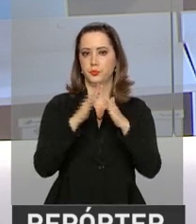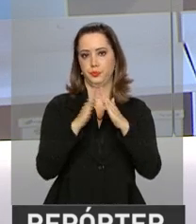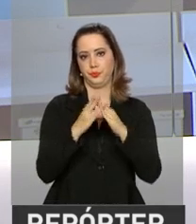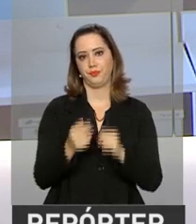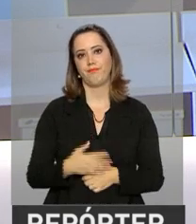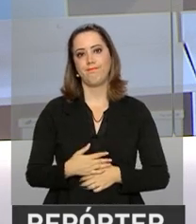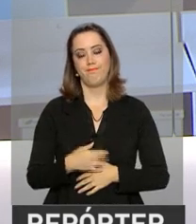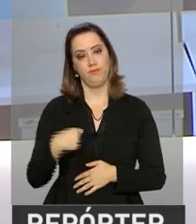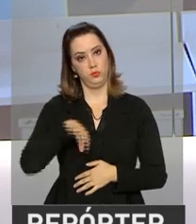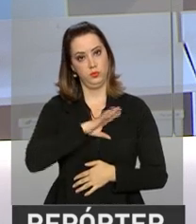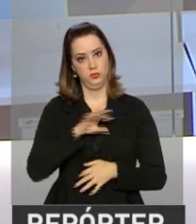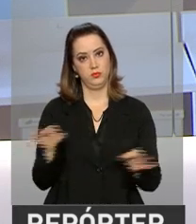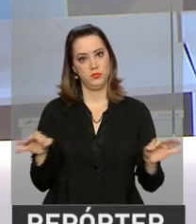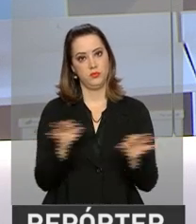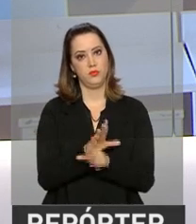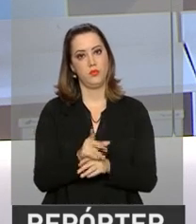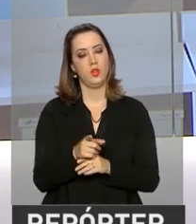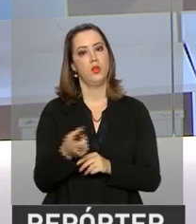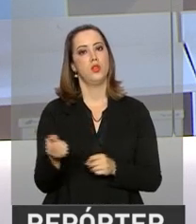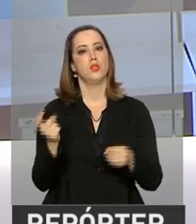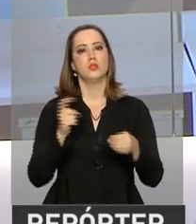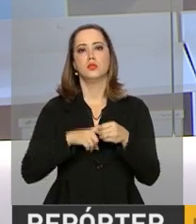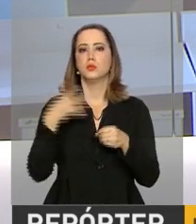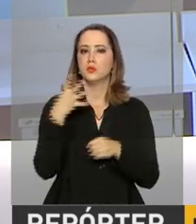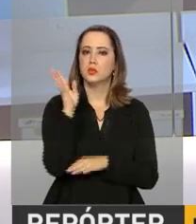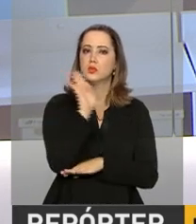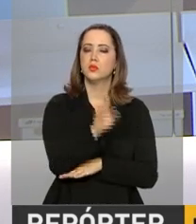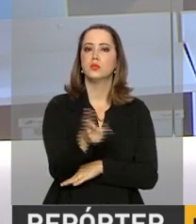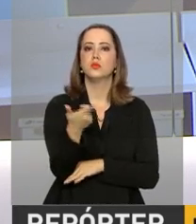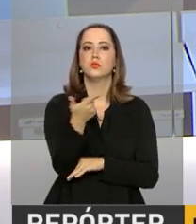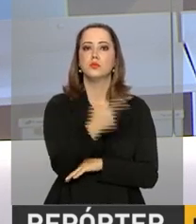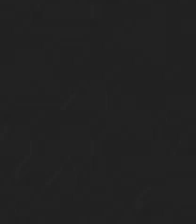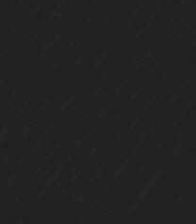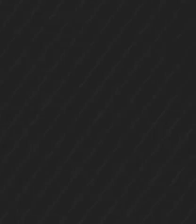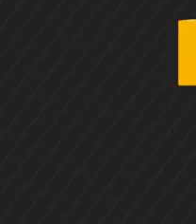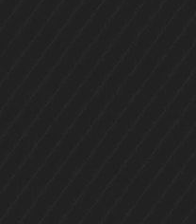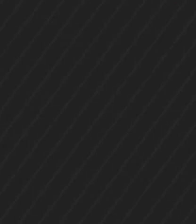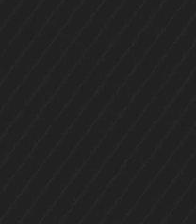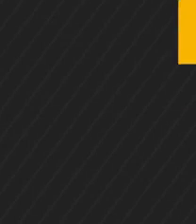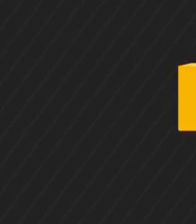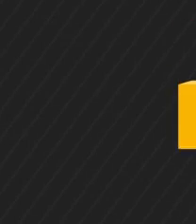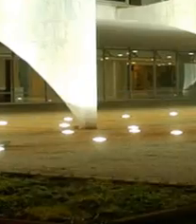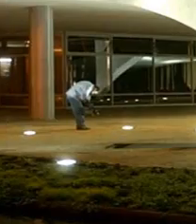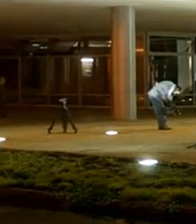nós ficamos por aqui Voltamos às 4 da tarde com o próximo boletim de notícias